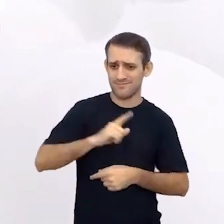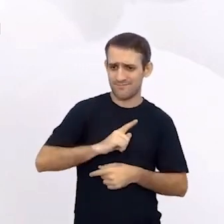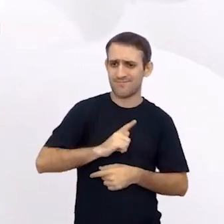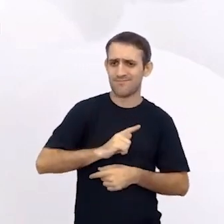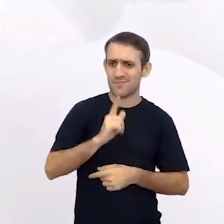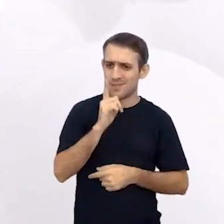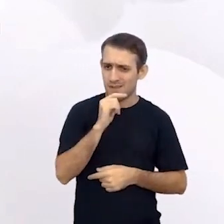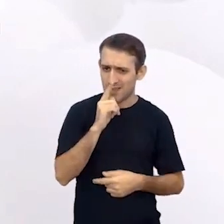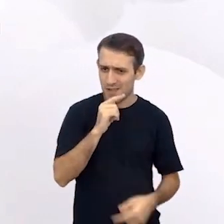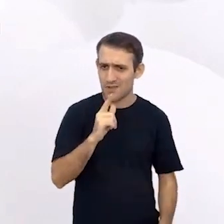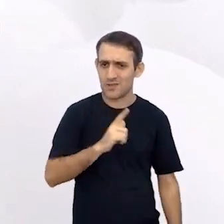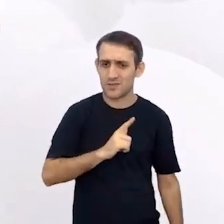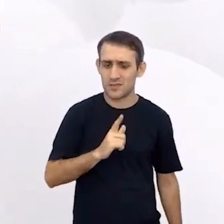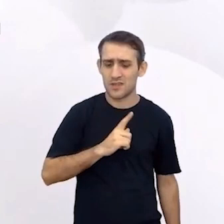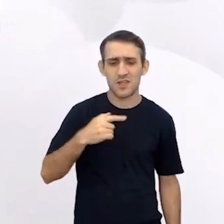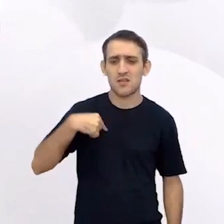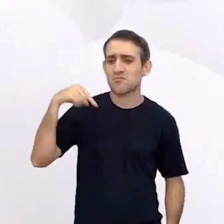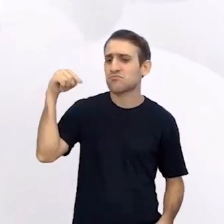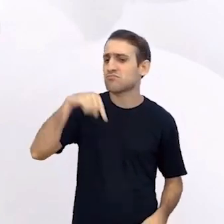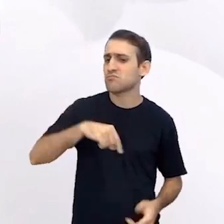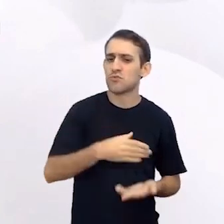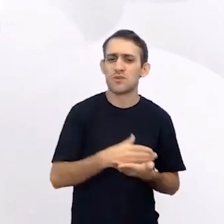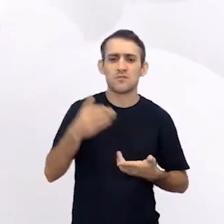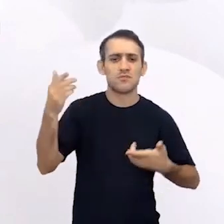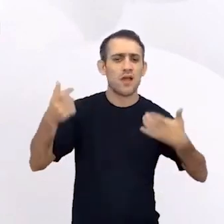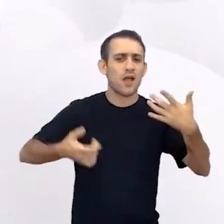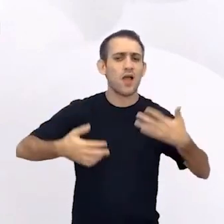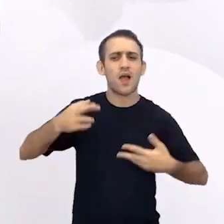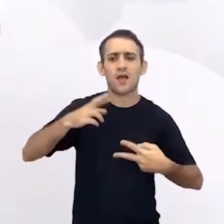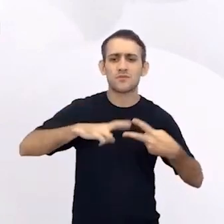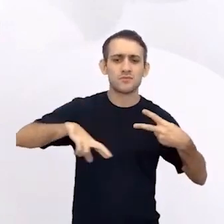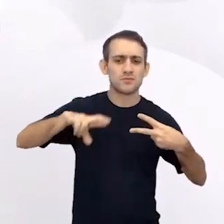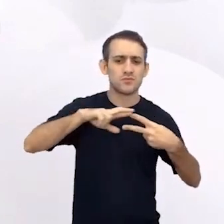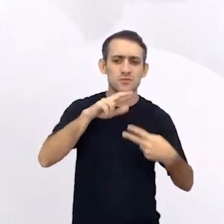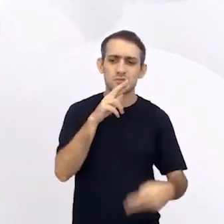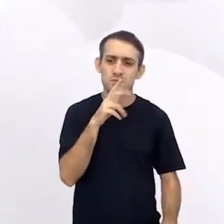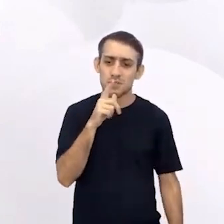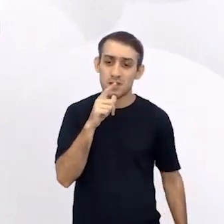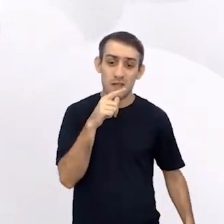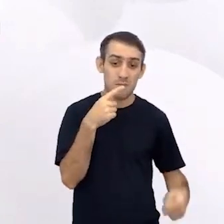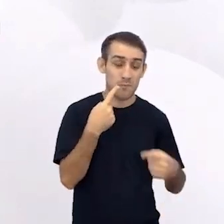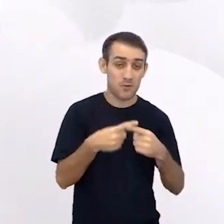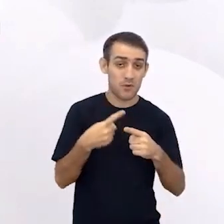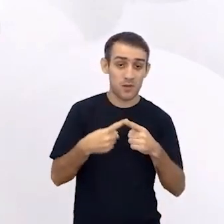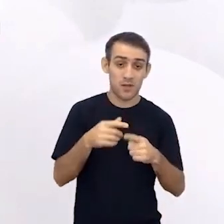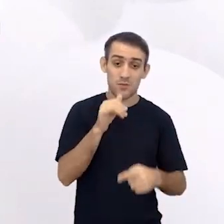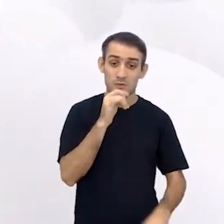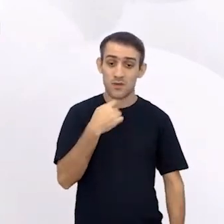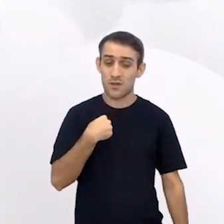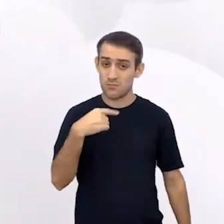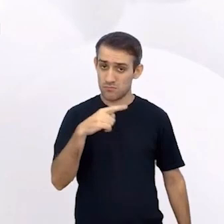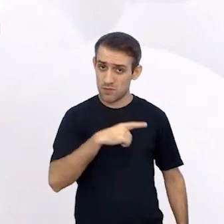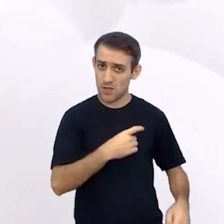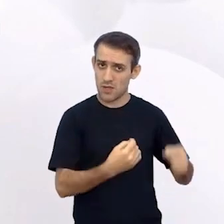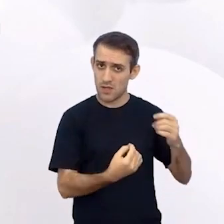né? Aí eu começo a falar realmente dos recursos hídricos. Porque quando eu tenho a